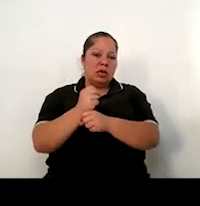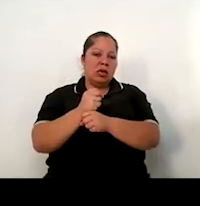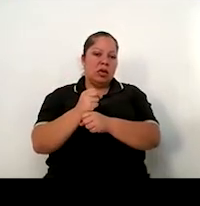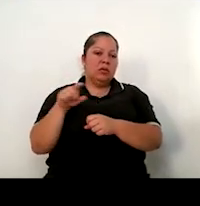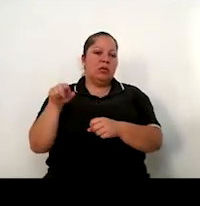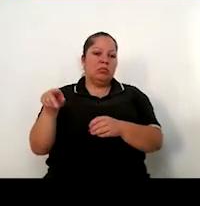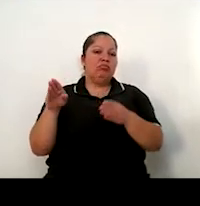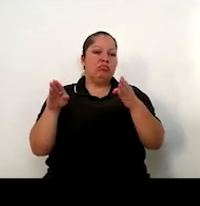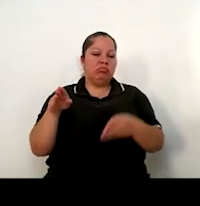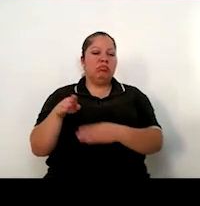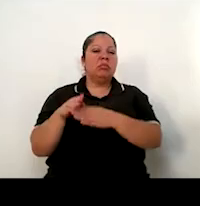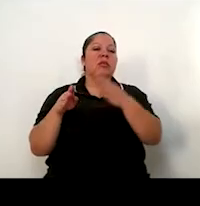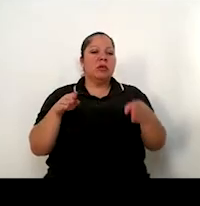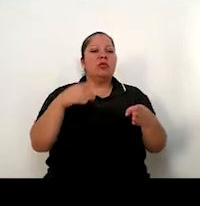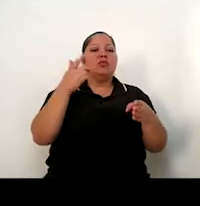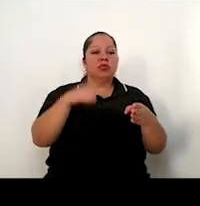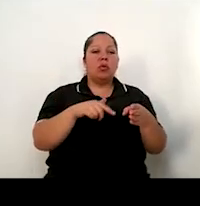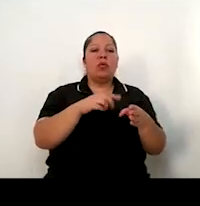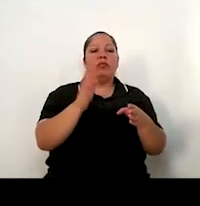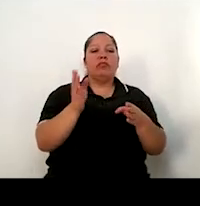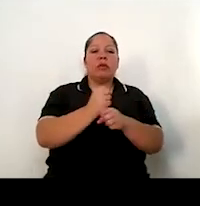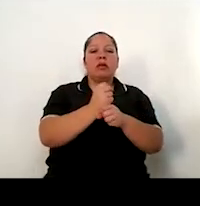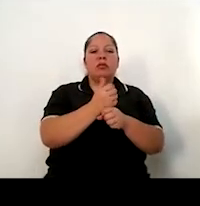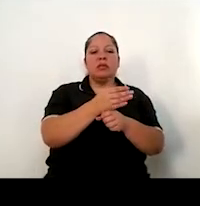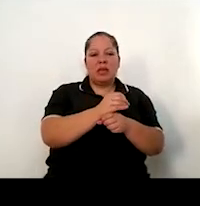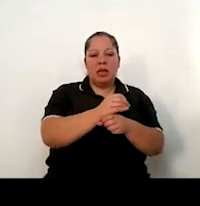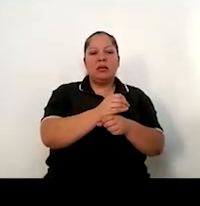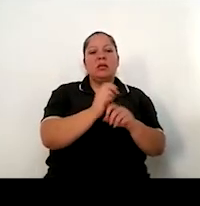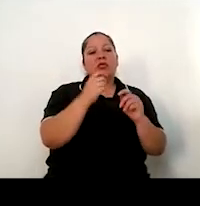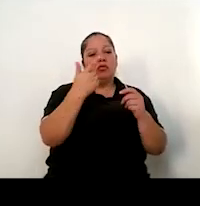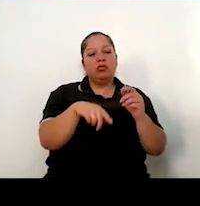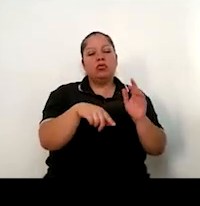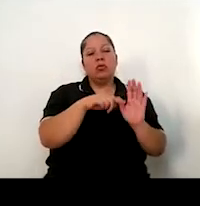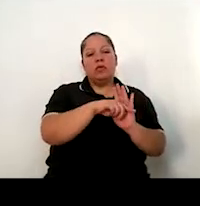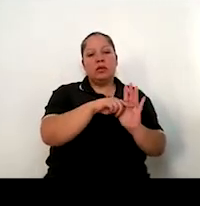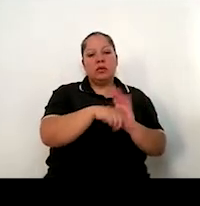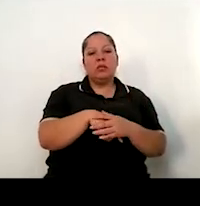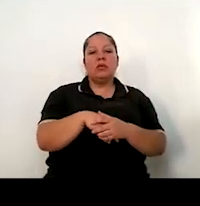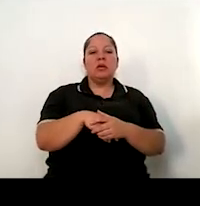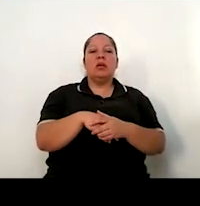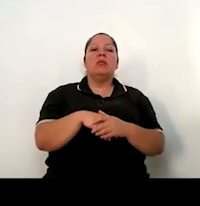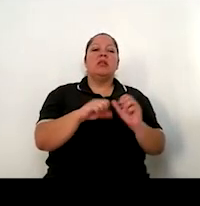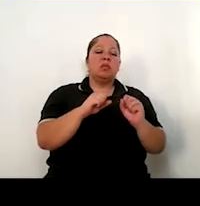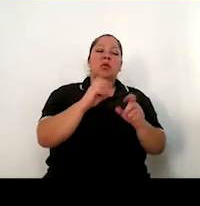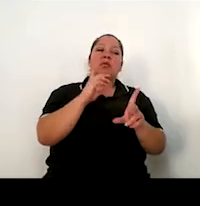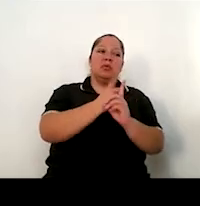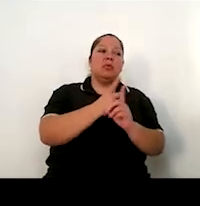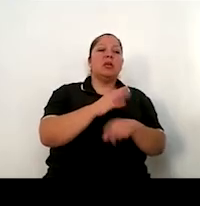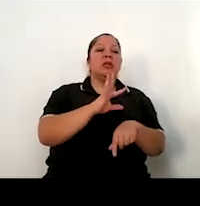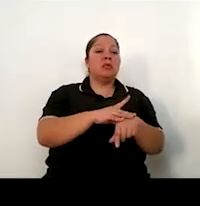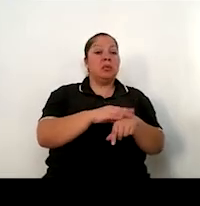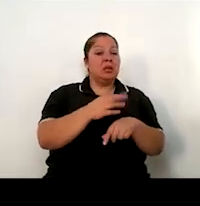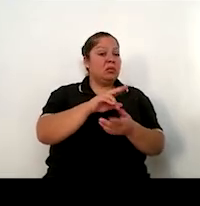pode ser realizado em tempos menores, né? E ajuda a encontrar outras doenças também. Então, se o paciente tiver um quadro inflamatório, uma